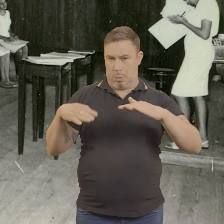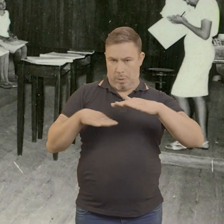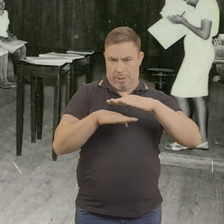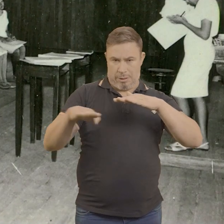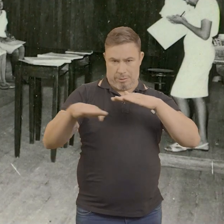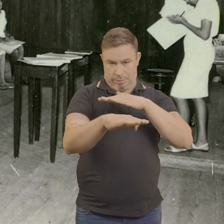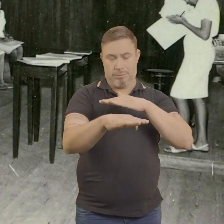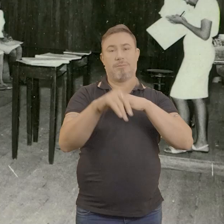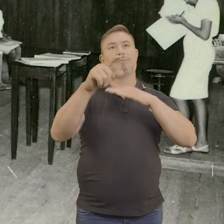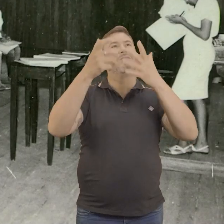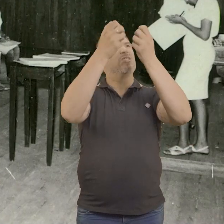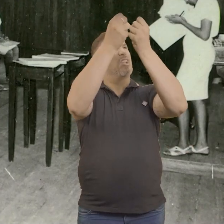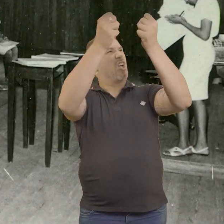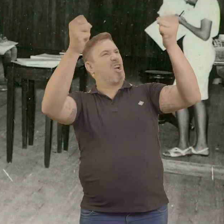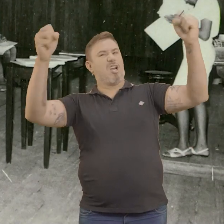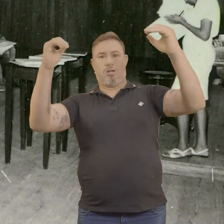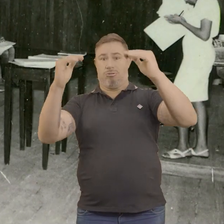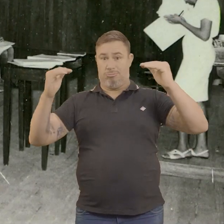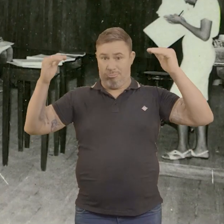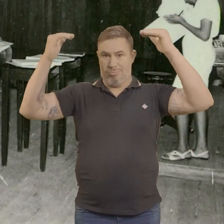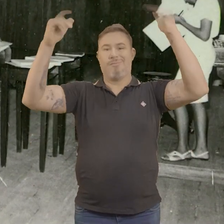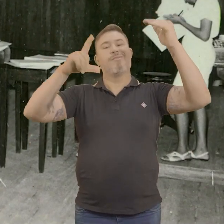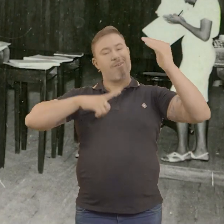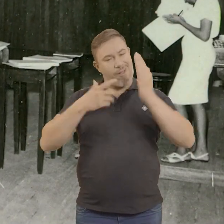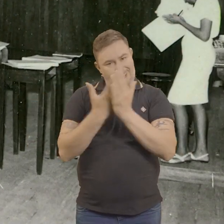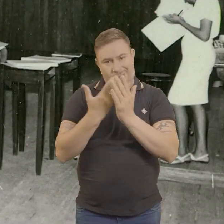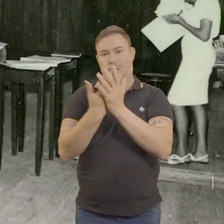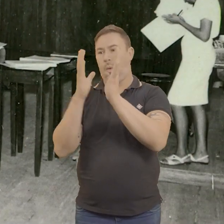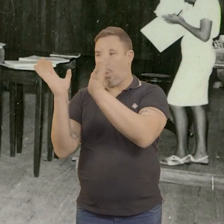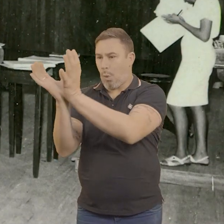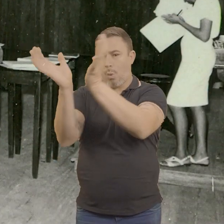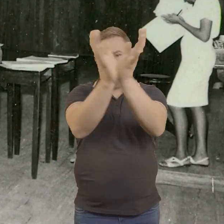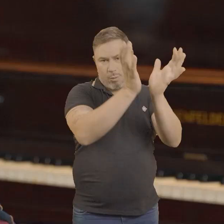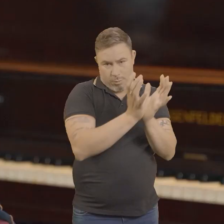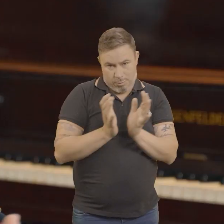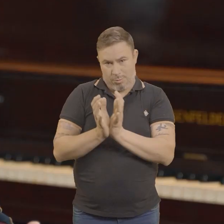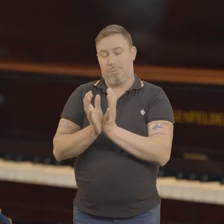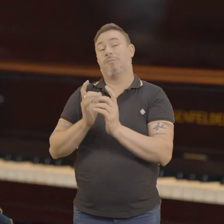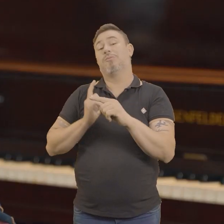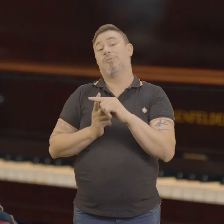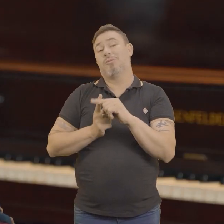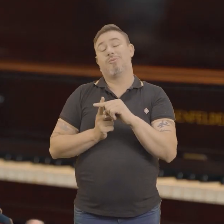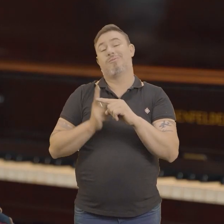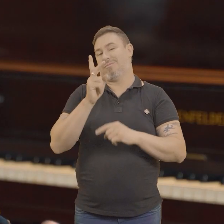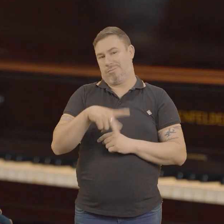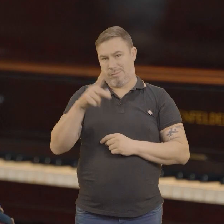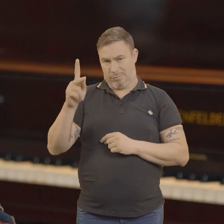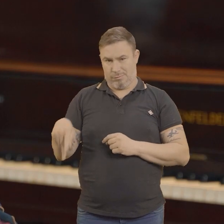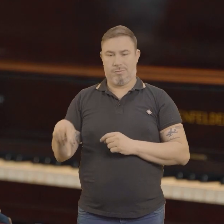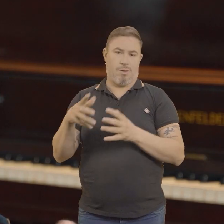grande, aonde aconteciam as aulas coletivas, porque as professoras, que na